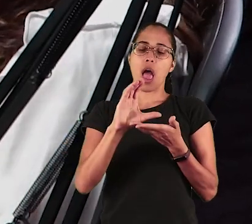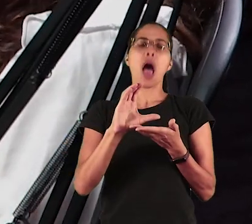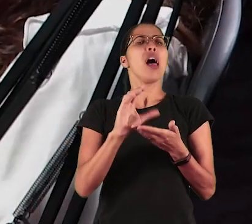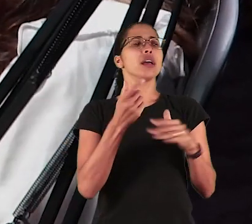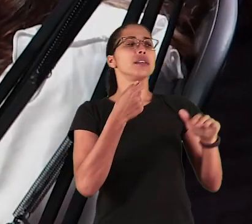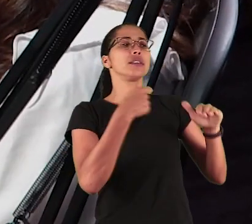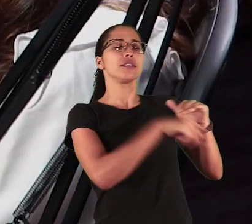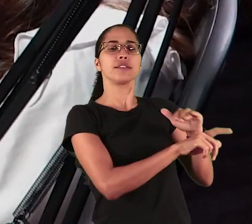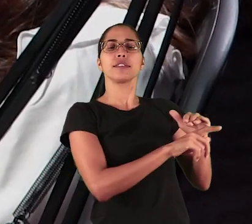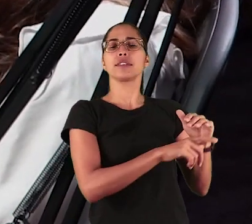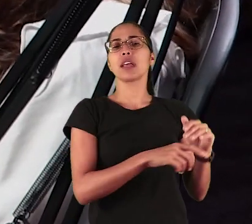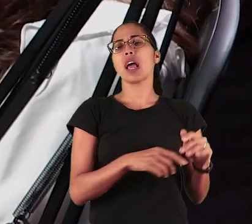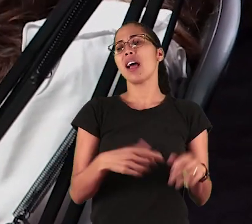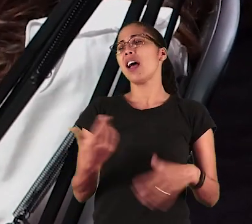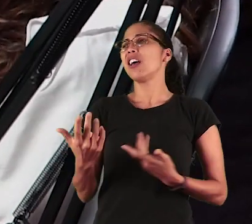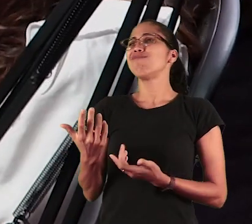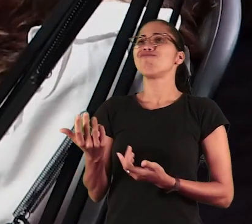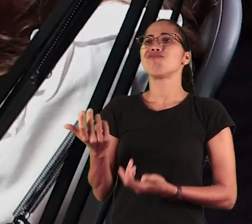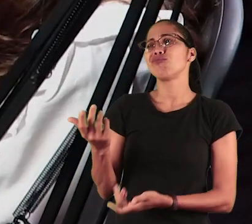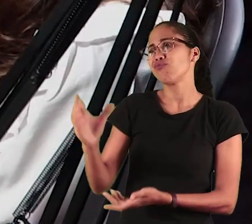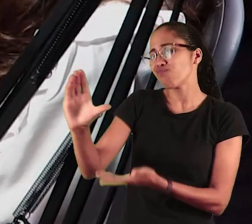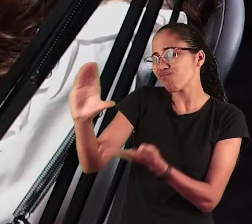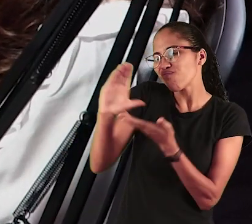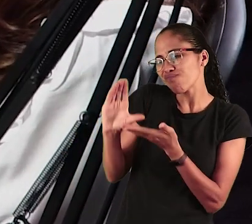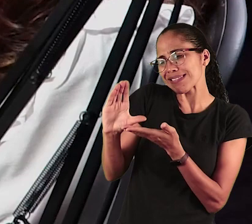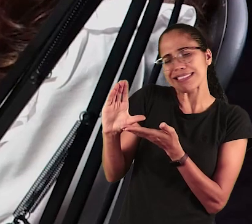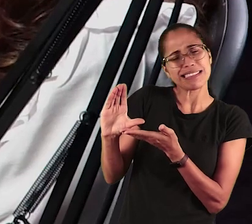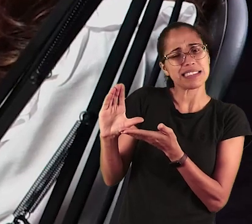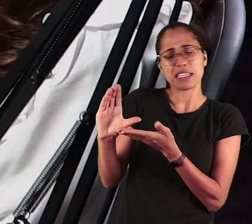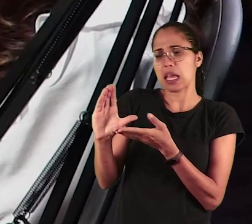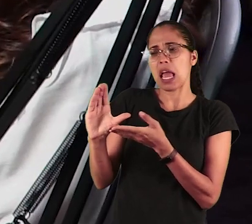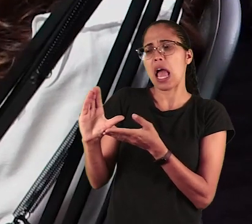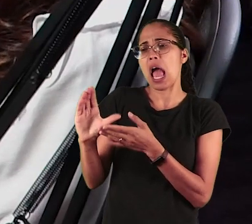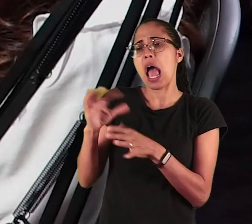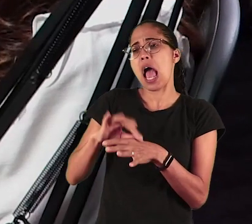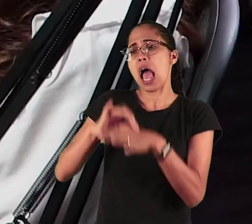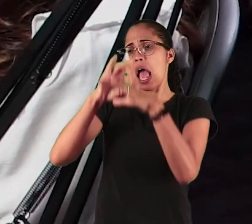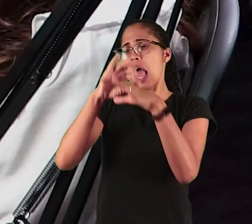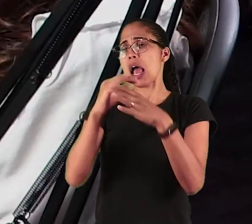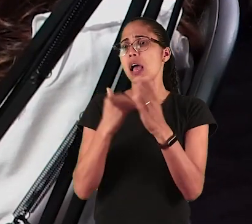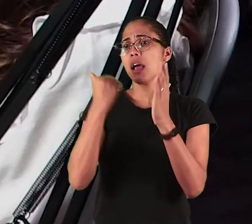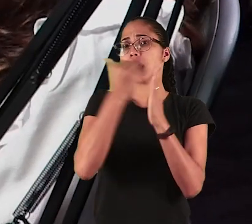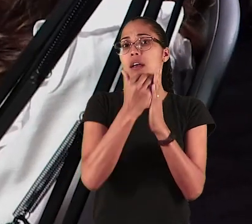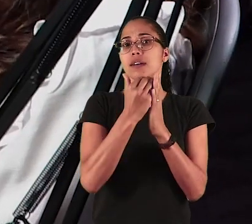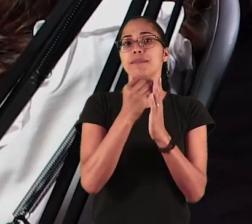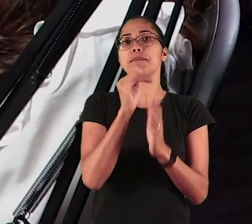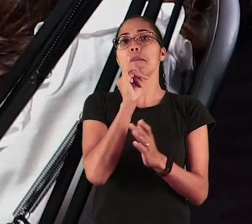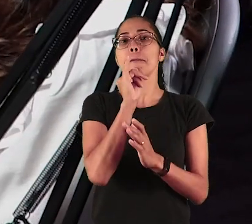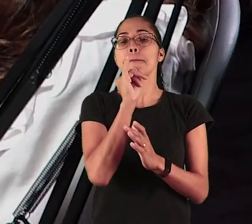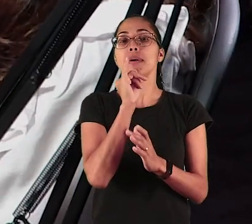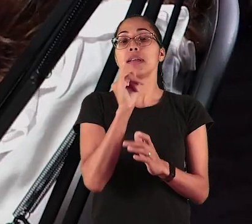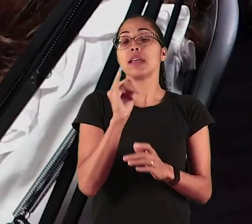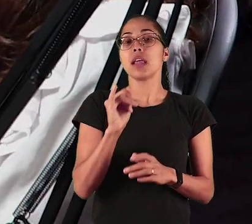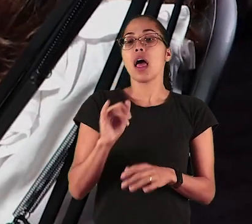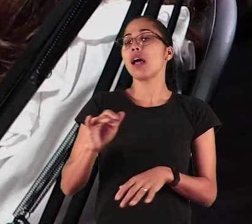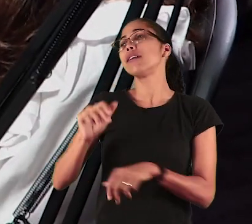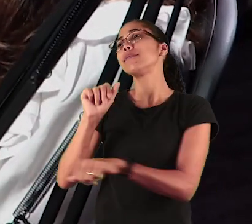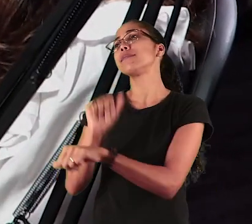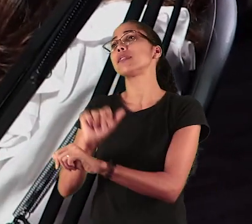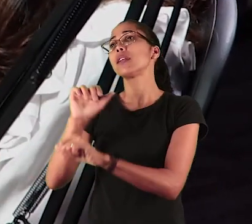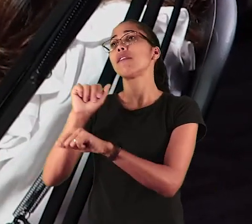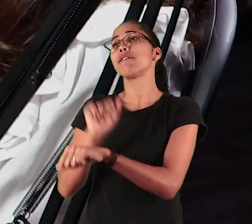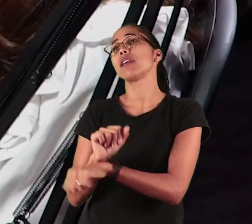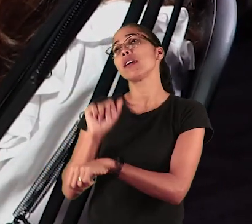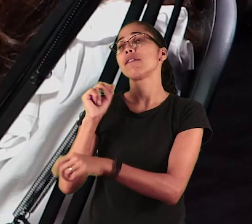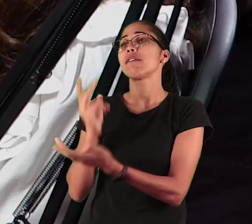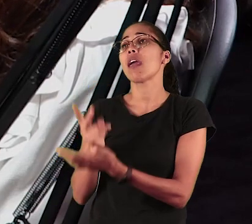não ganhei o que eu queria ou eu não fui promovida Mas você tem que dosar isso que não pode ser uma história de que você fica no lugar